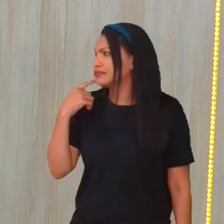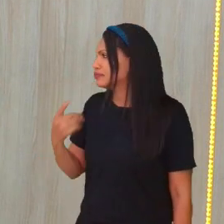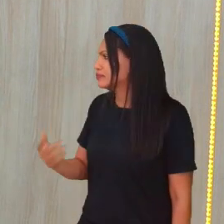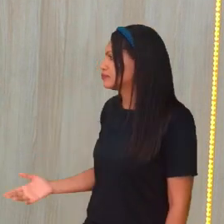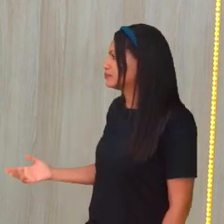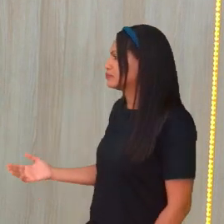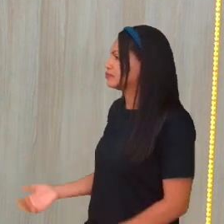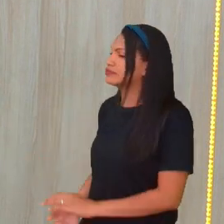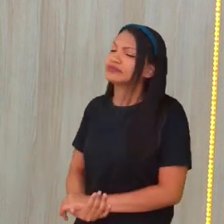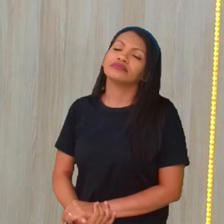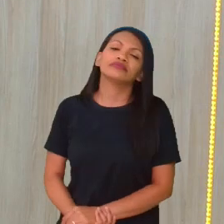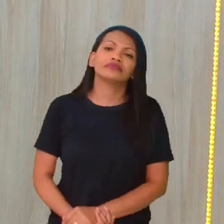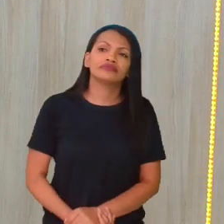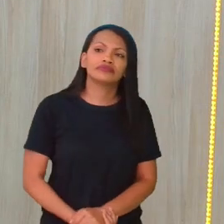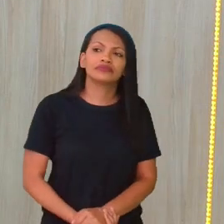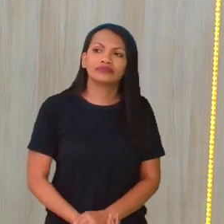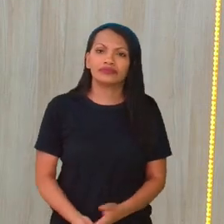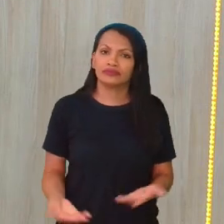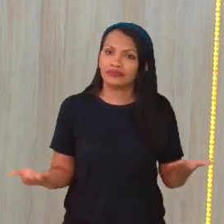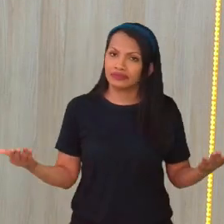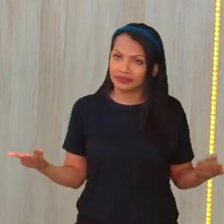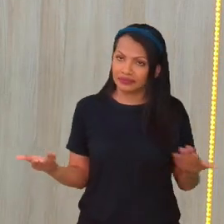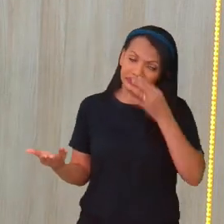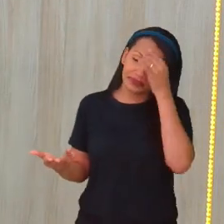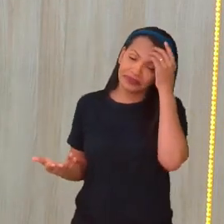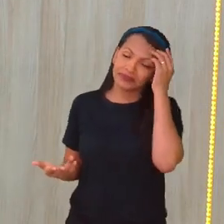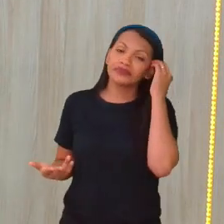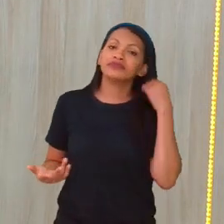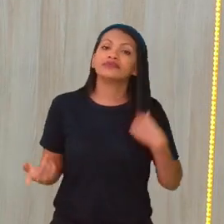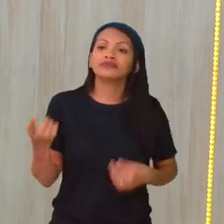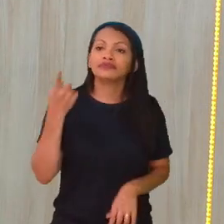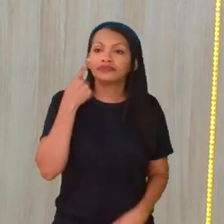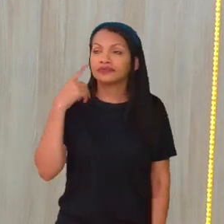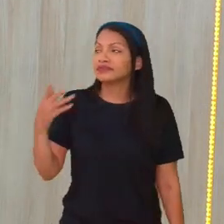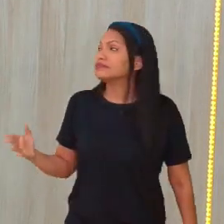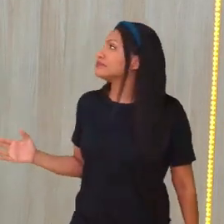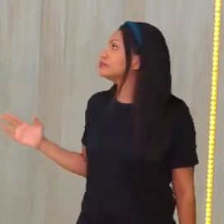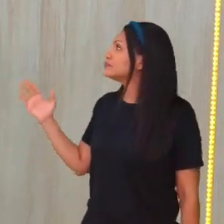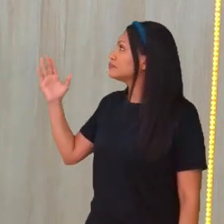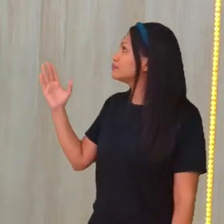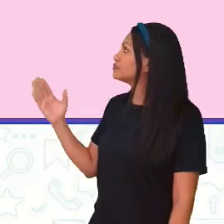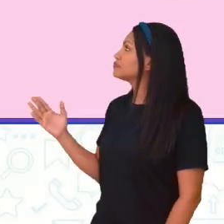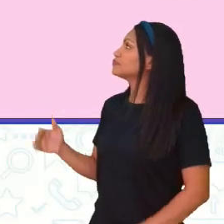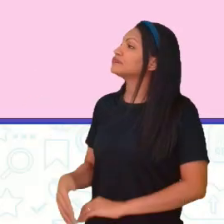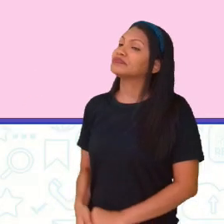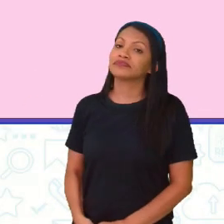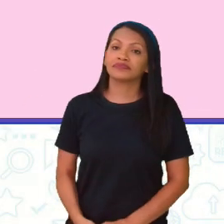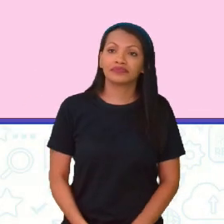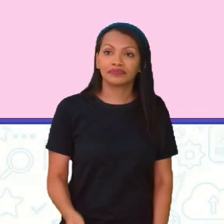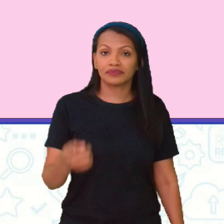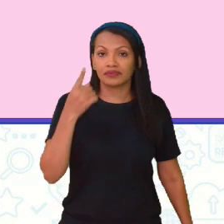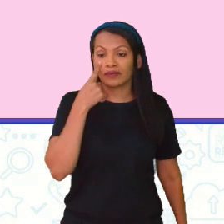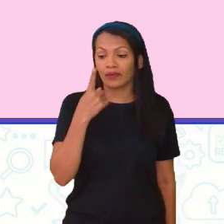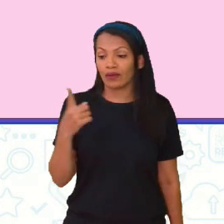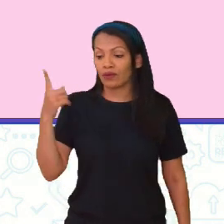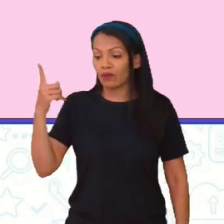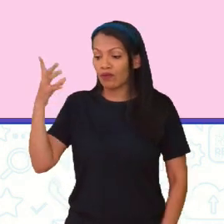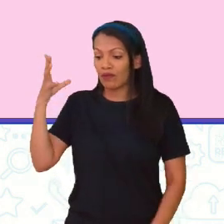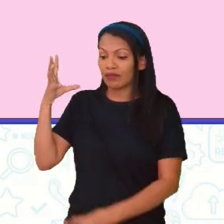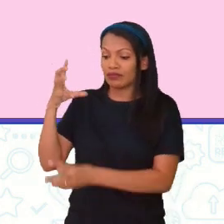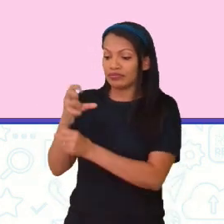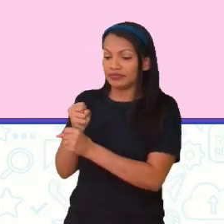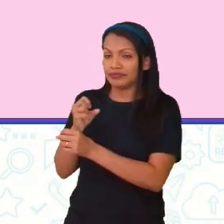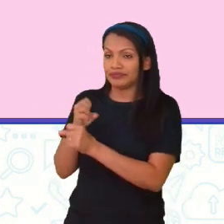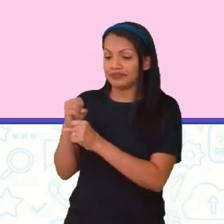até em 10 alunos, pega 4. Aqui é uma amostra, aqui é o total, quer dizer,